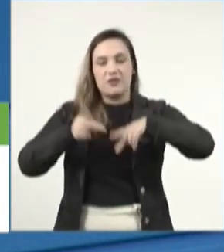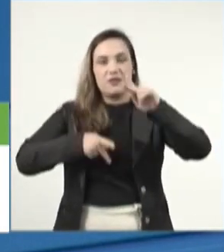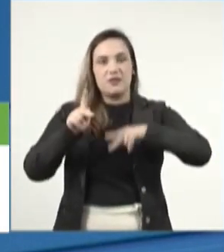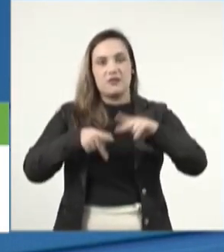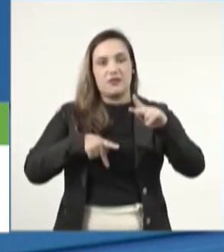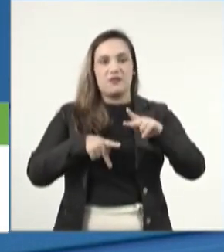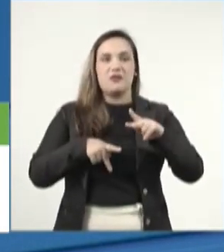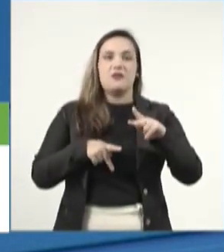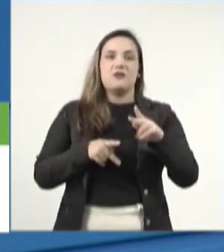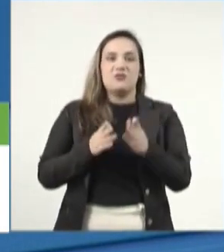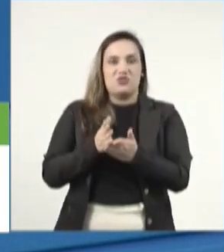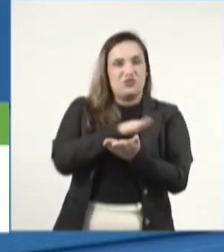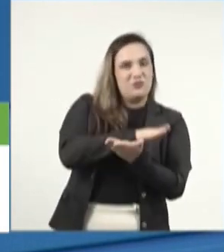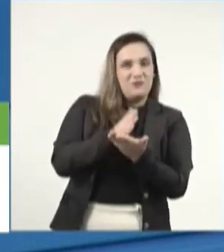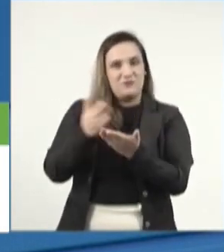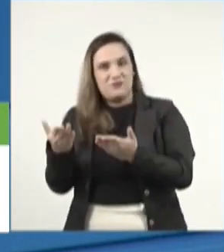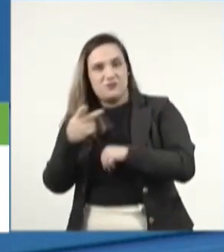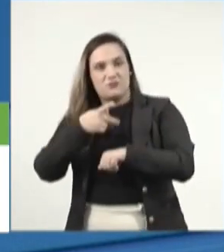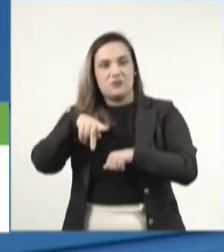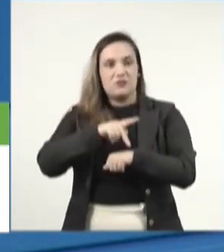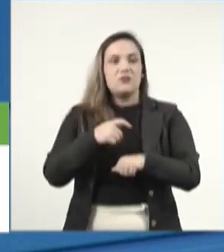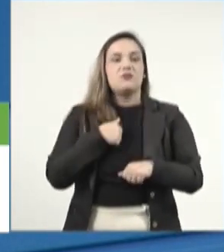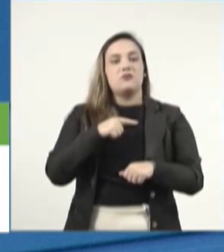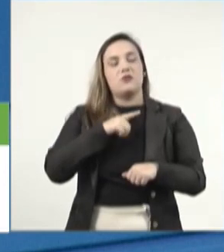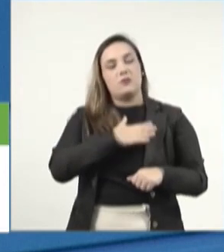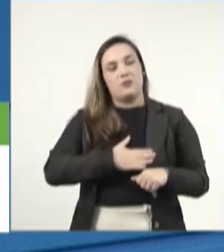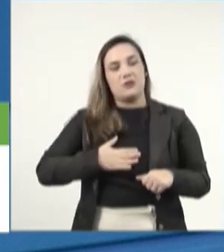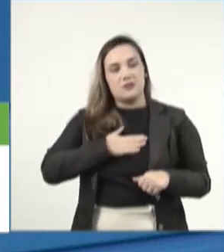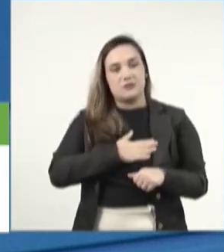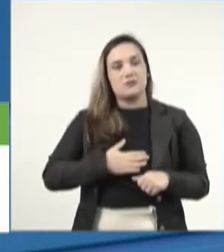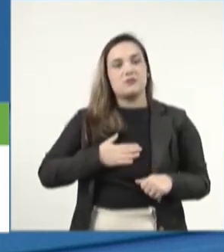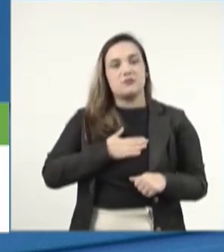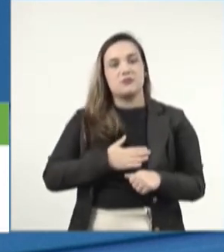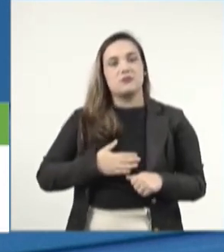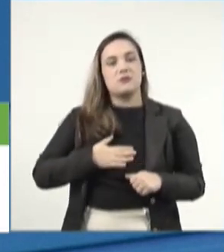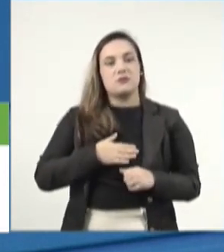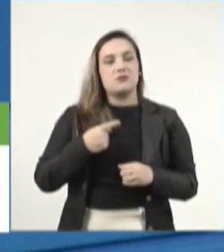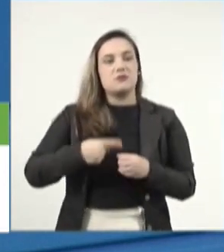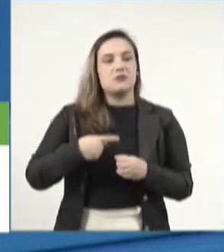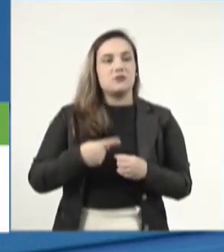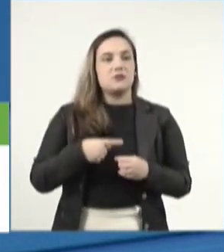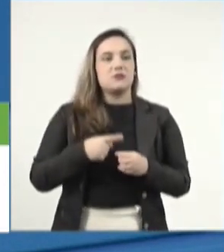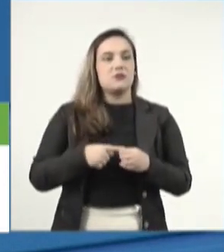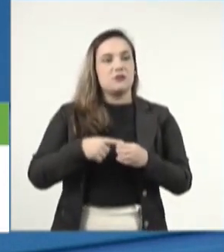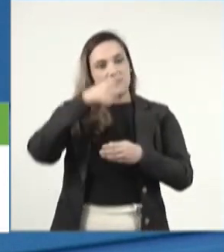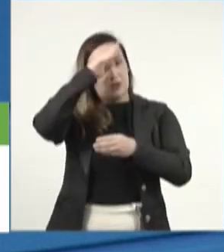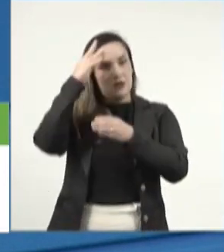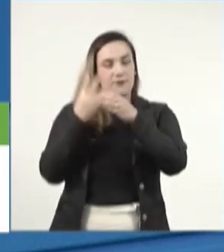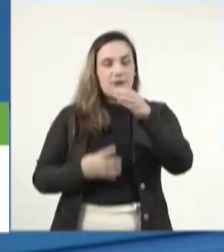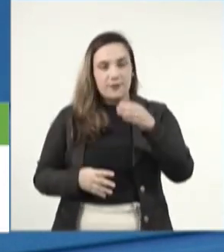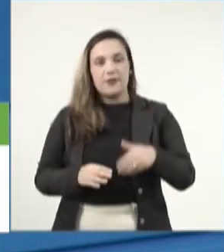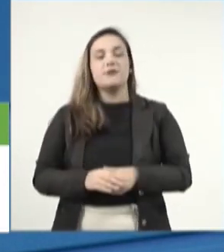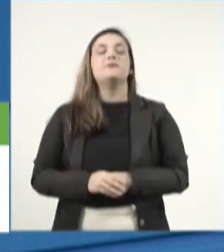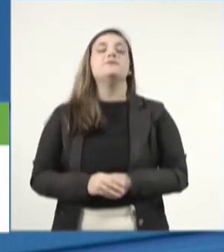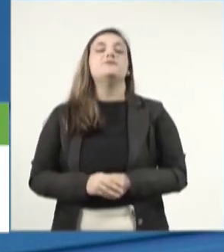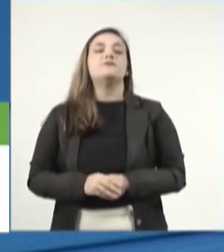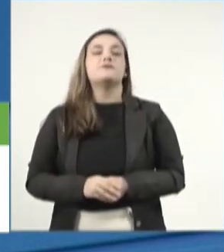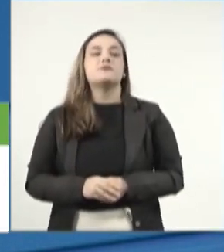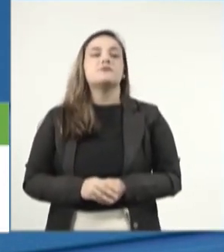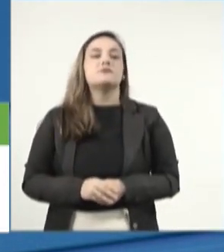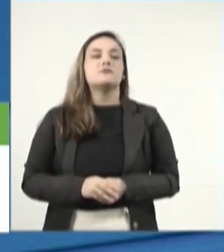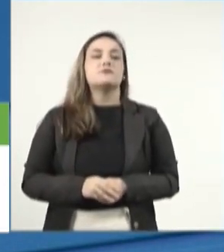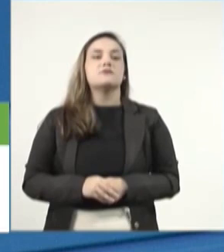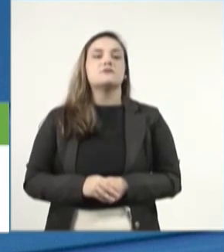E, por fim, queria dizer da satisfação que nós temos na querida cidade de Amambai, deputado Zé Teixeira, que Vossa Excelência